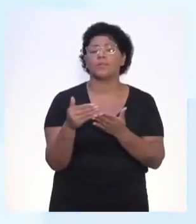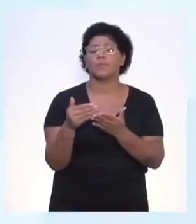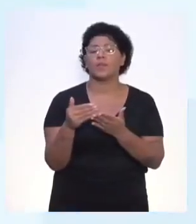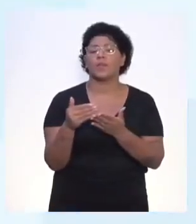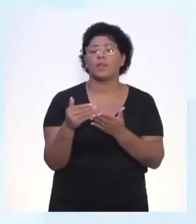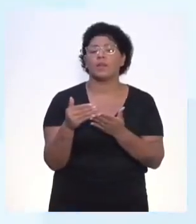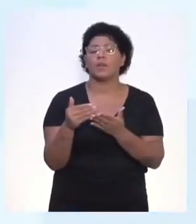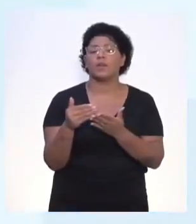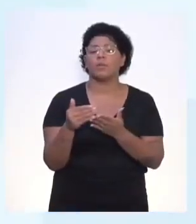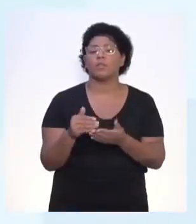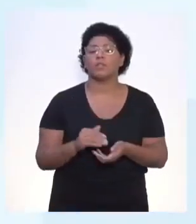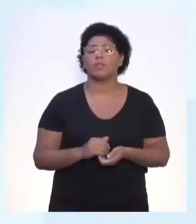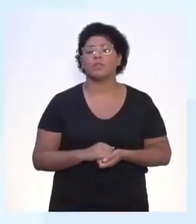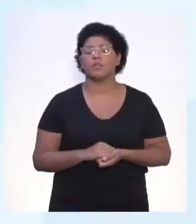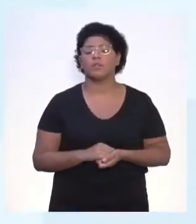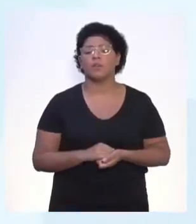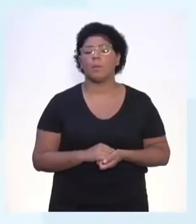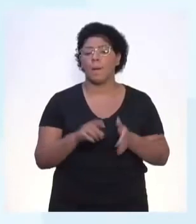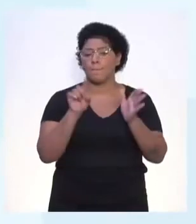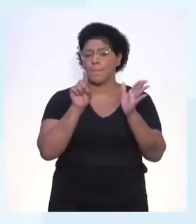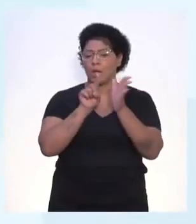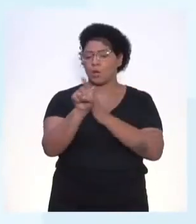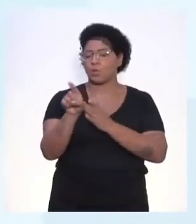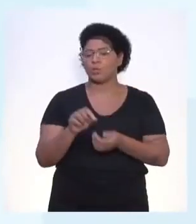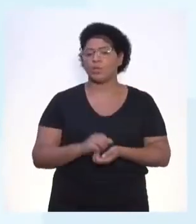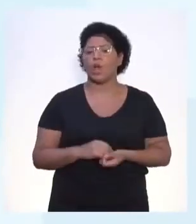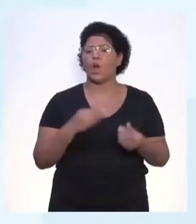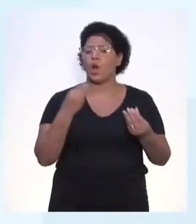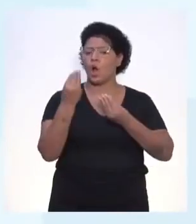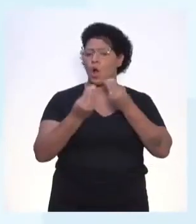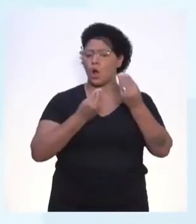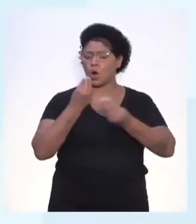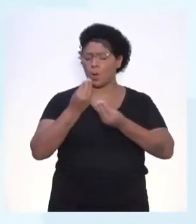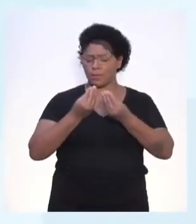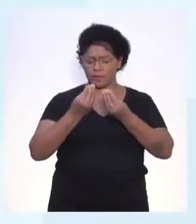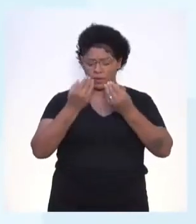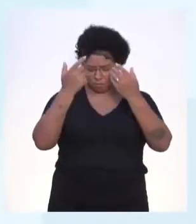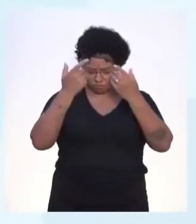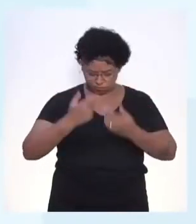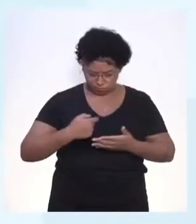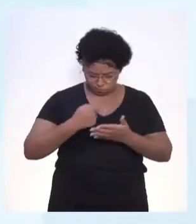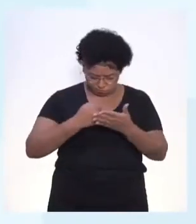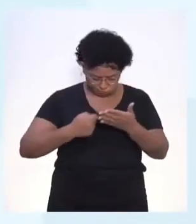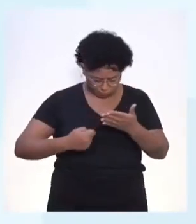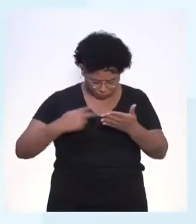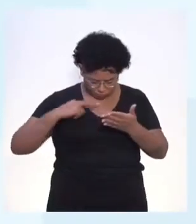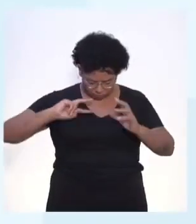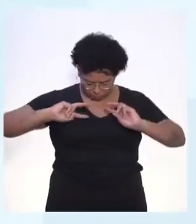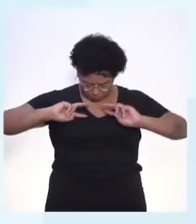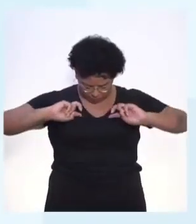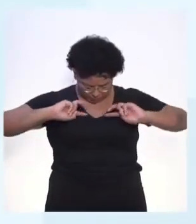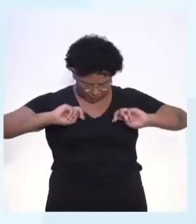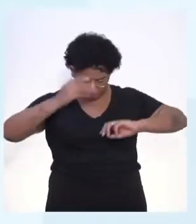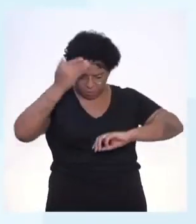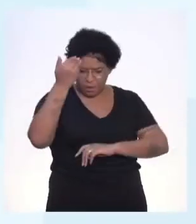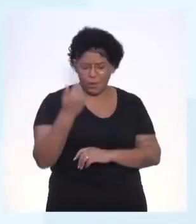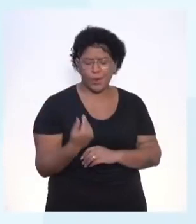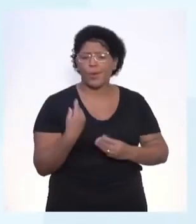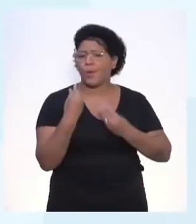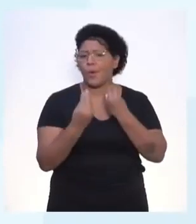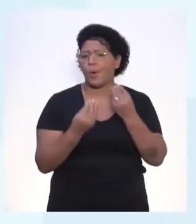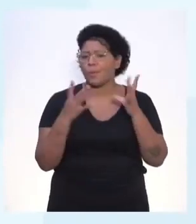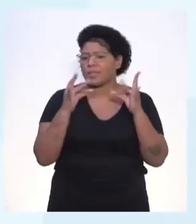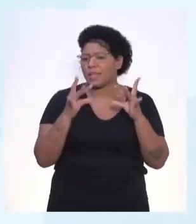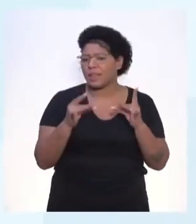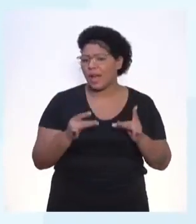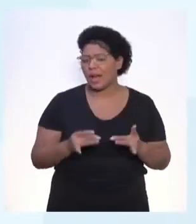aí uma atividade, uma pergunta, para começar. Como é que você se descreve? Então, como você descreve a si mesmo? Utilize pelo menos